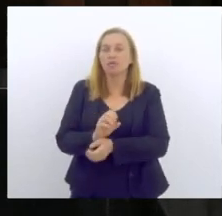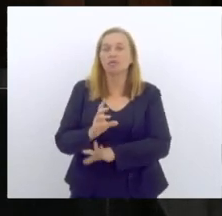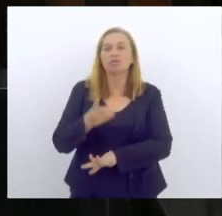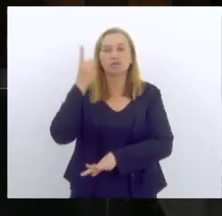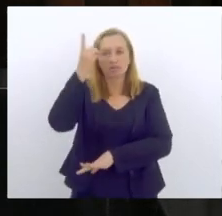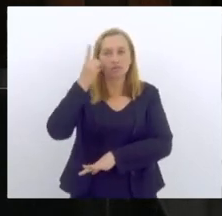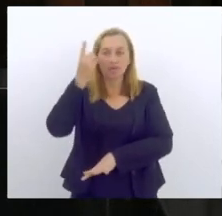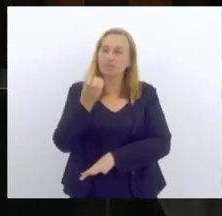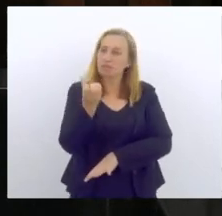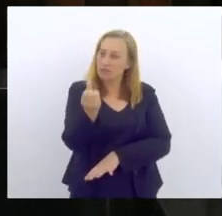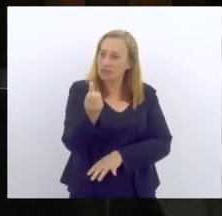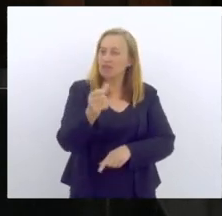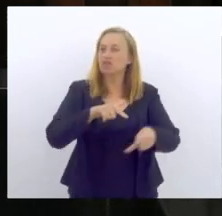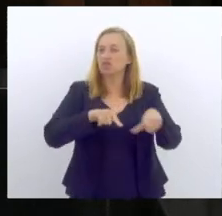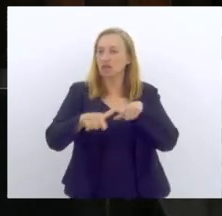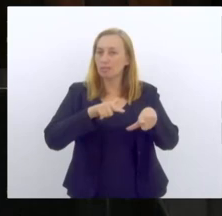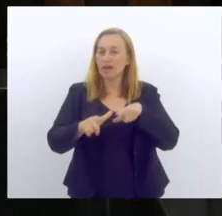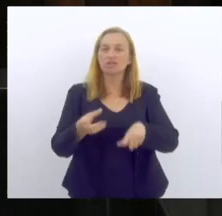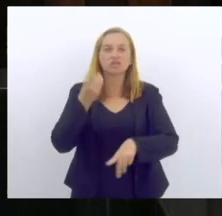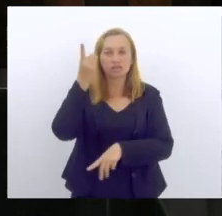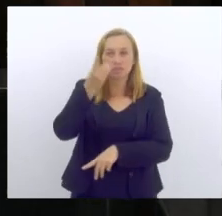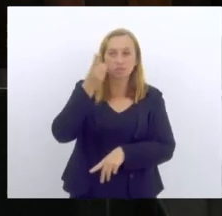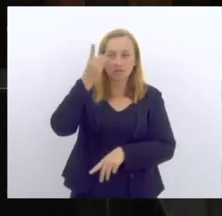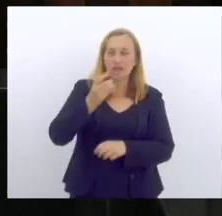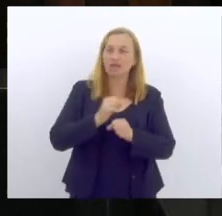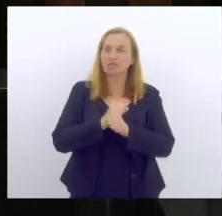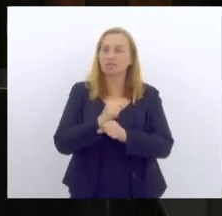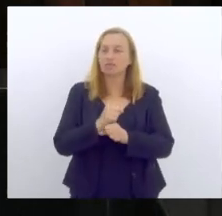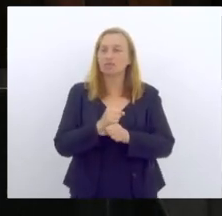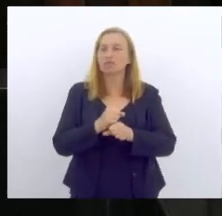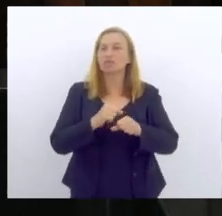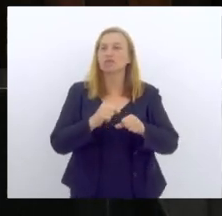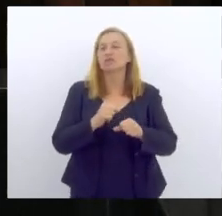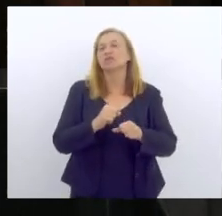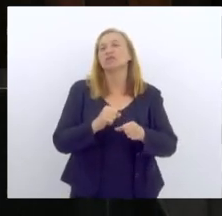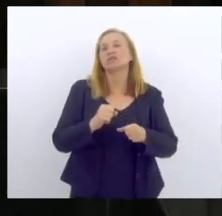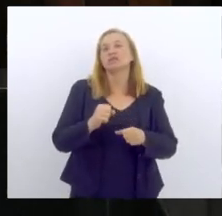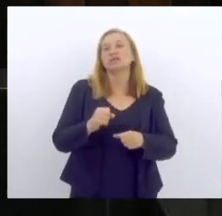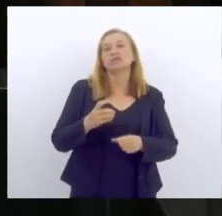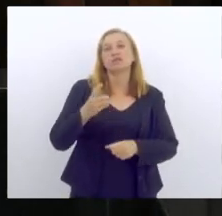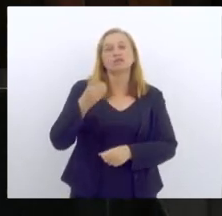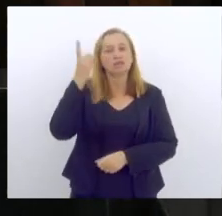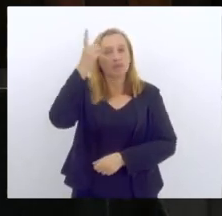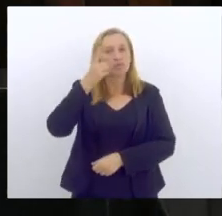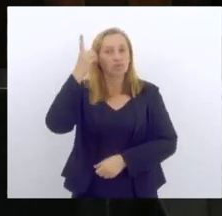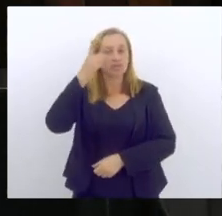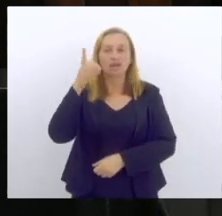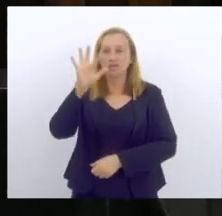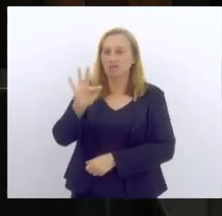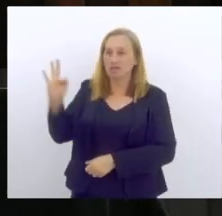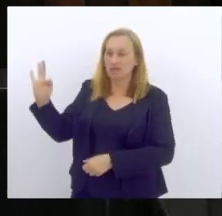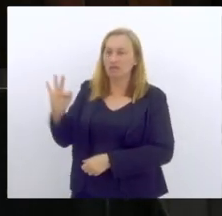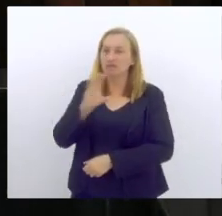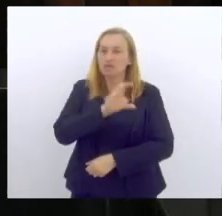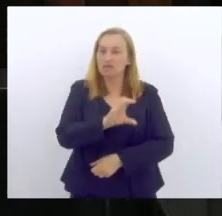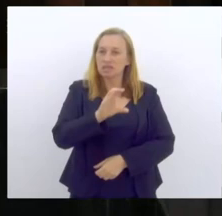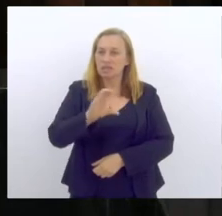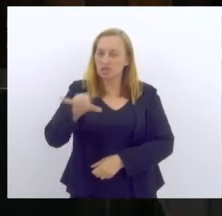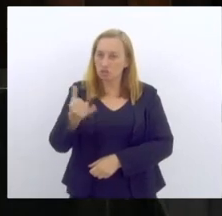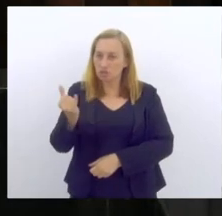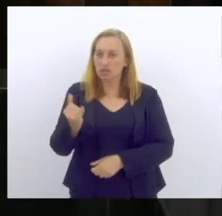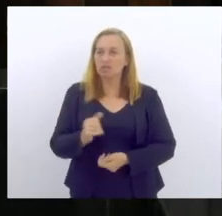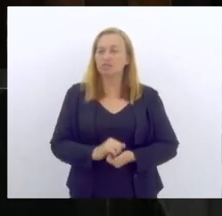mandatos seis mandatos na Câmara dos Deputados Federais muito destaque inclusive na ccj